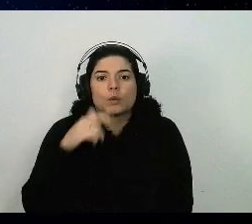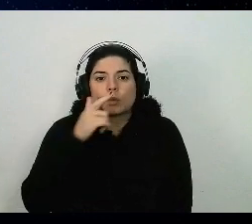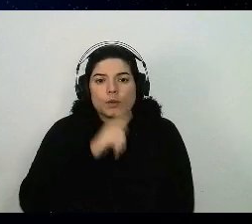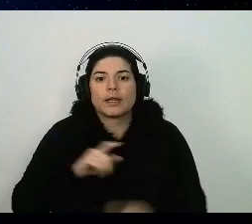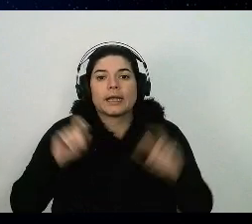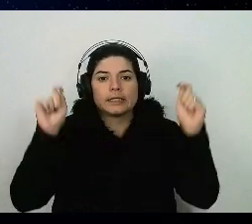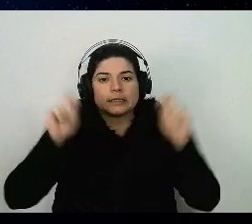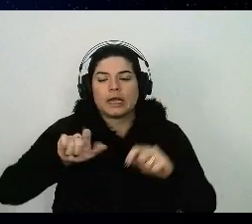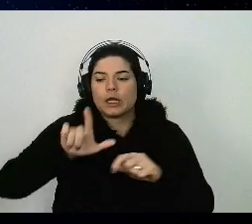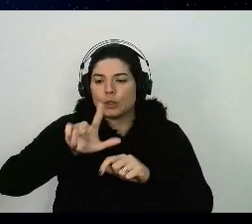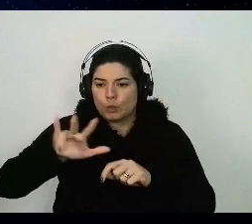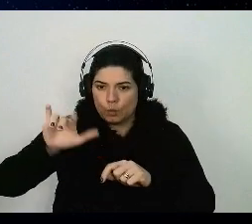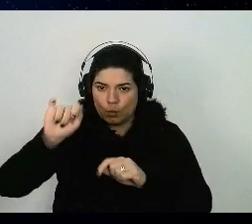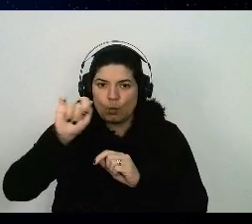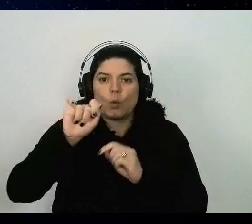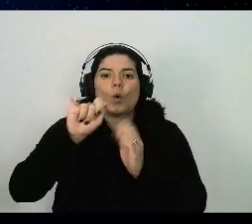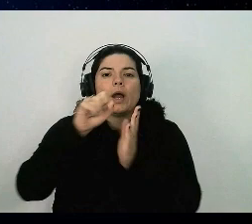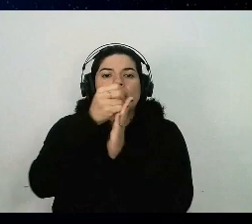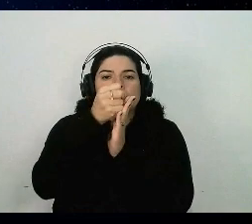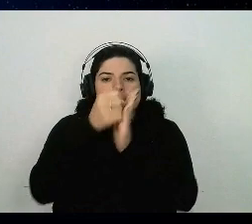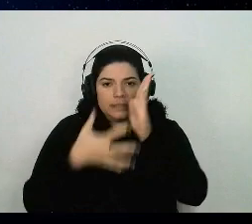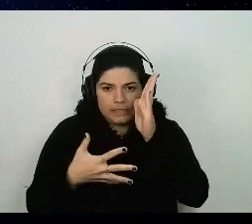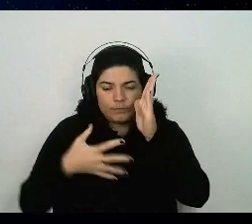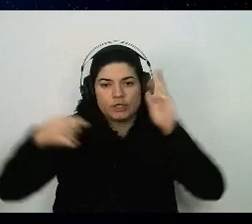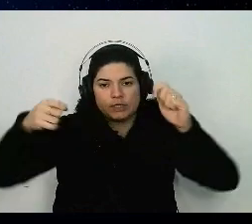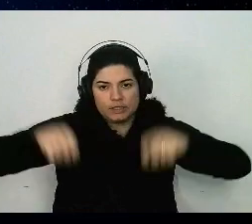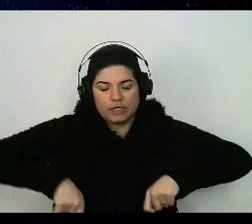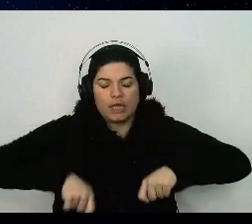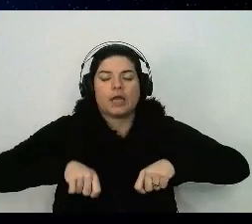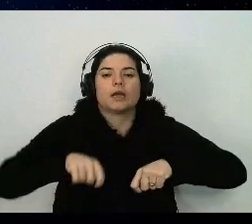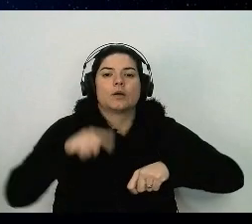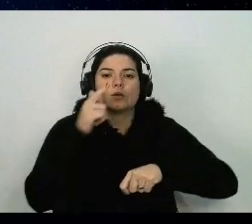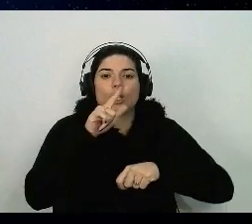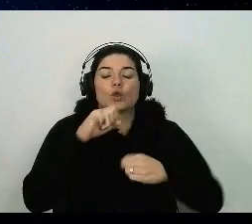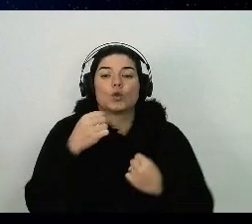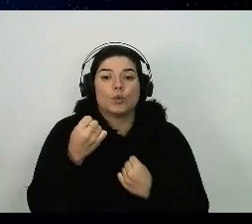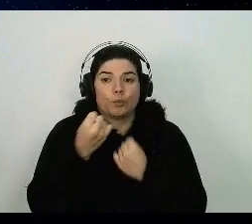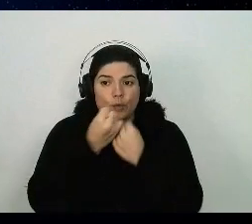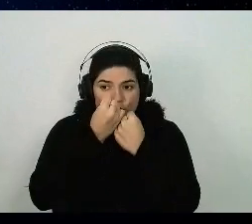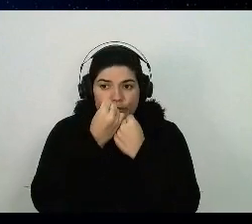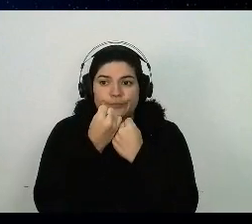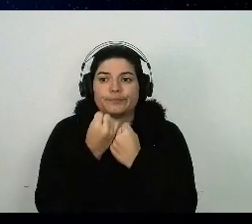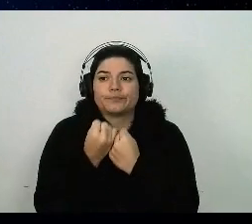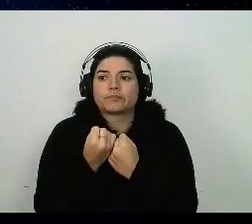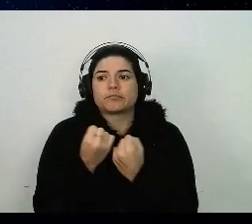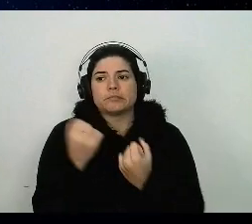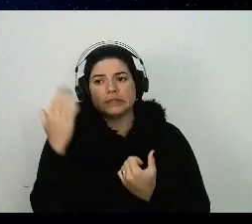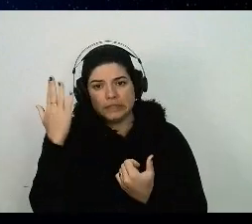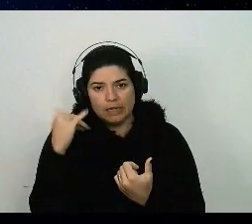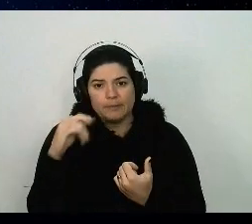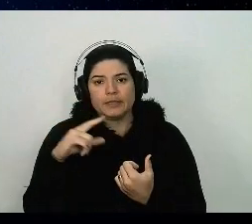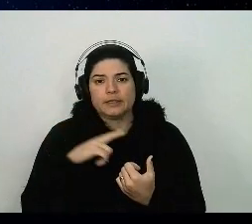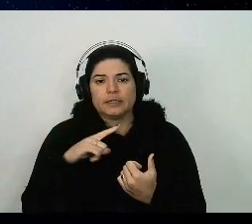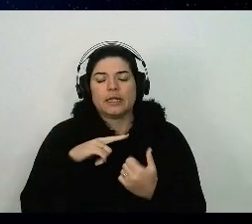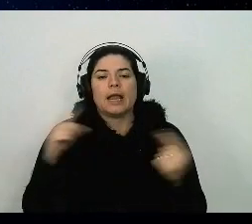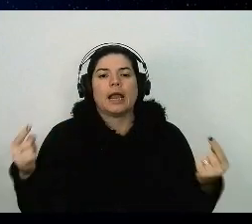Lua e faça execução de código remoto. Então, é uma vulnerabilidade conhecida. A gente sabe que o Redis ele é uma aplicação que